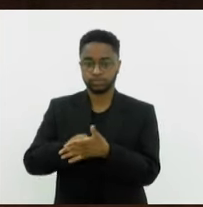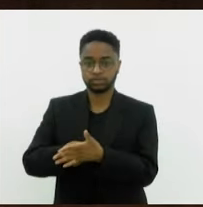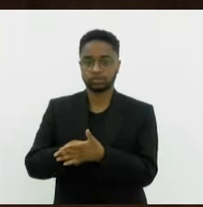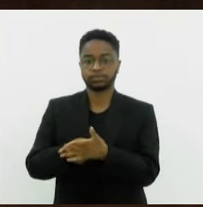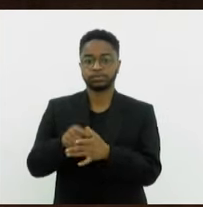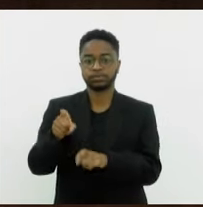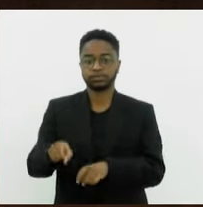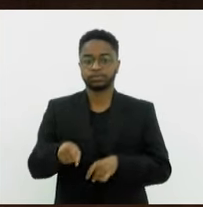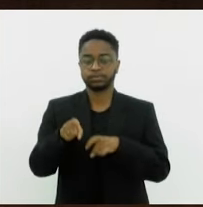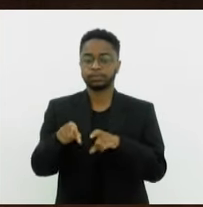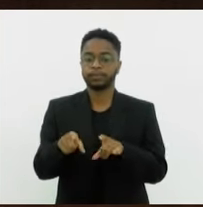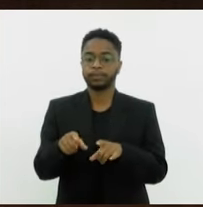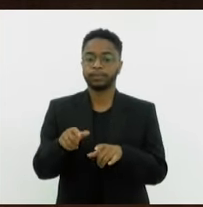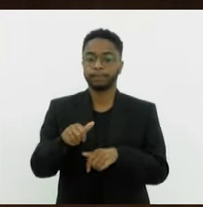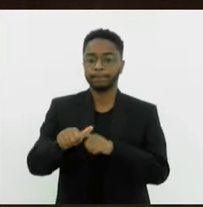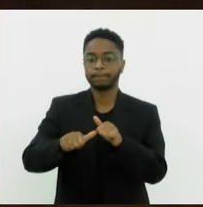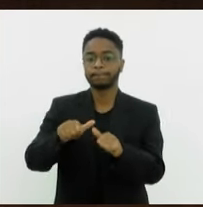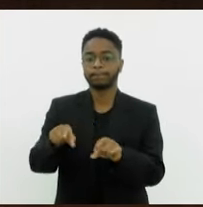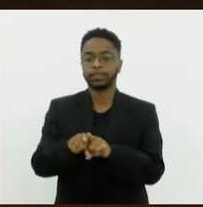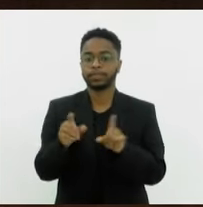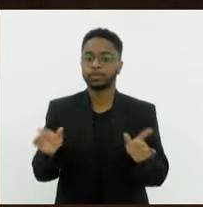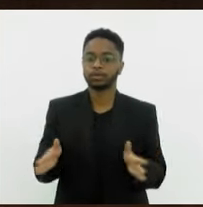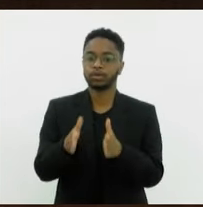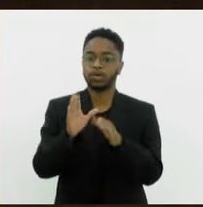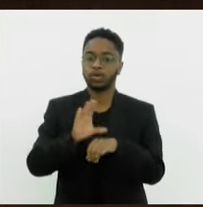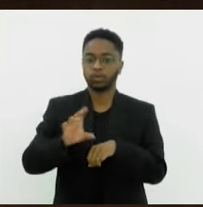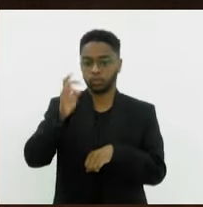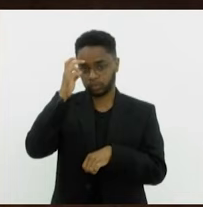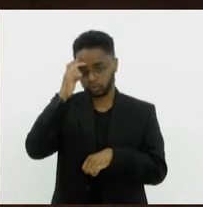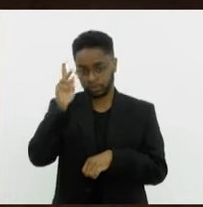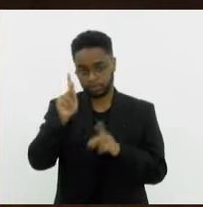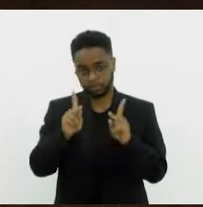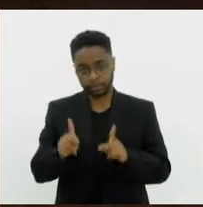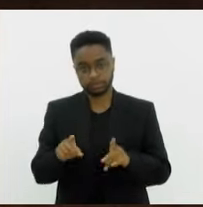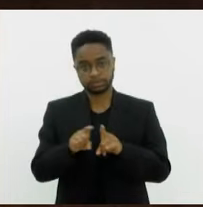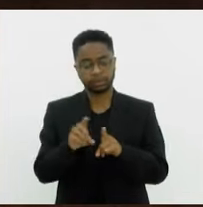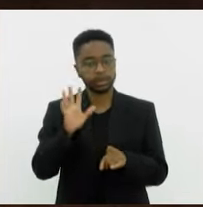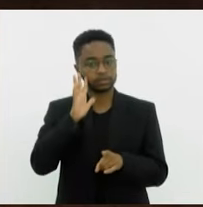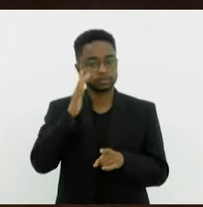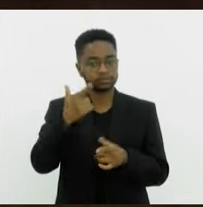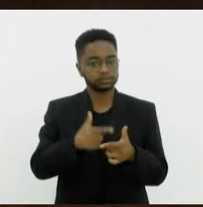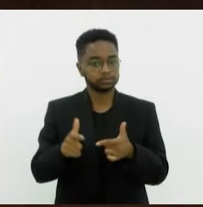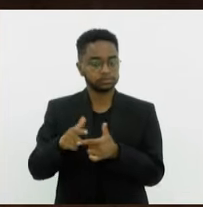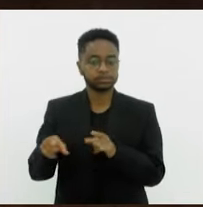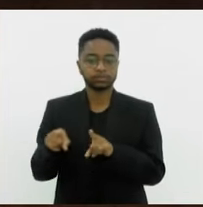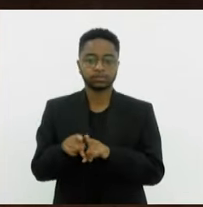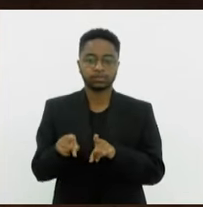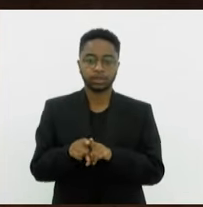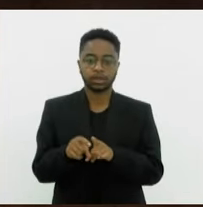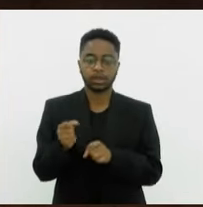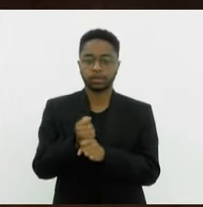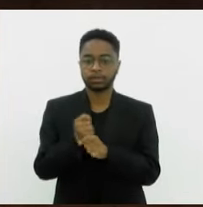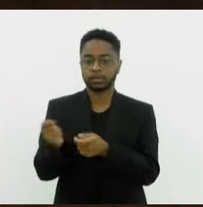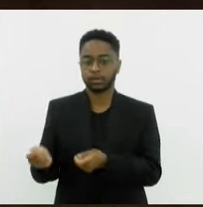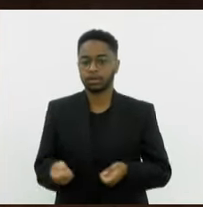e de Promoção da Cultura da Paz e Resolução de Conflitos, e celebra também anualmente,